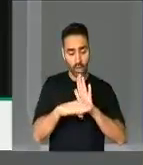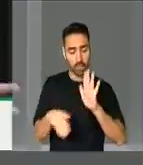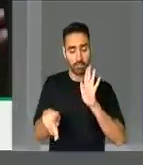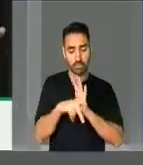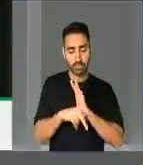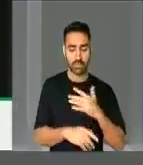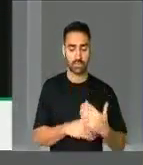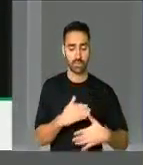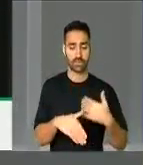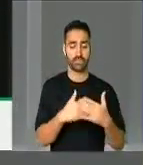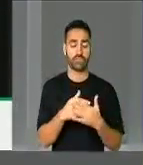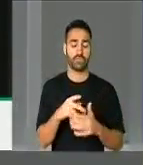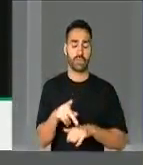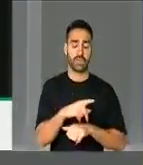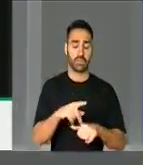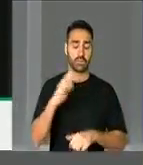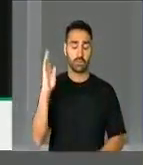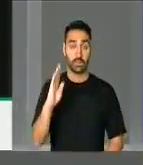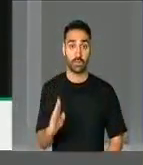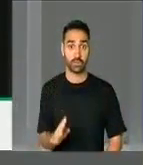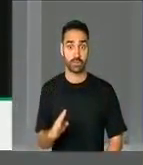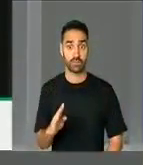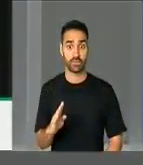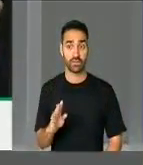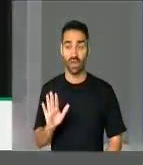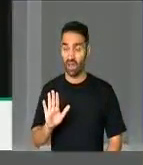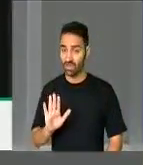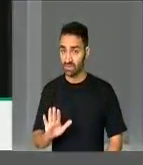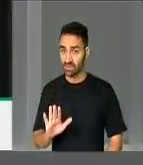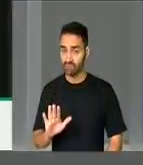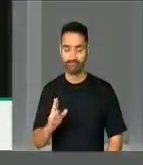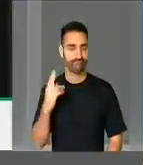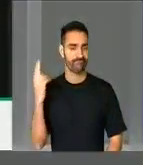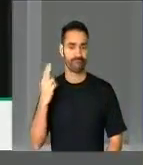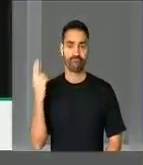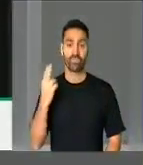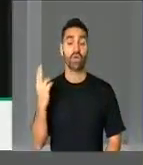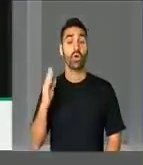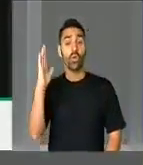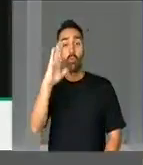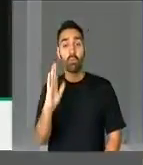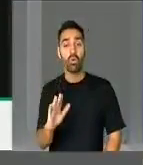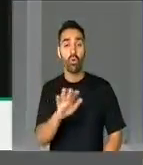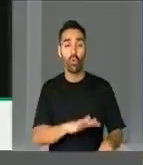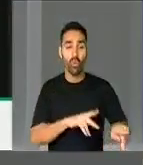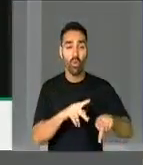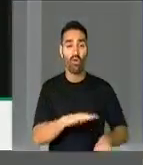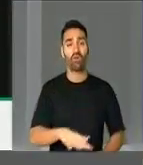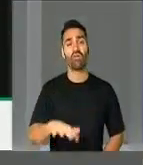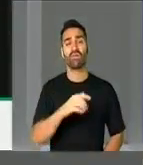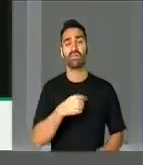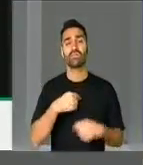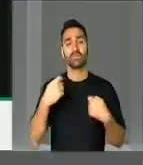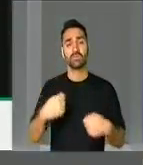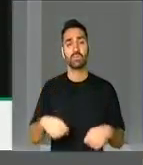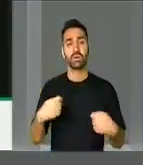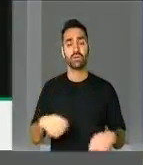desenvolvimento para o nosso país. Do jeito que está, não dá. O povo está